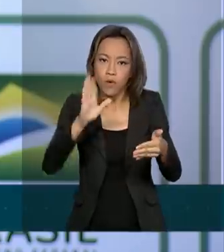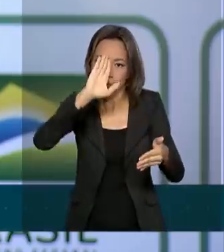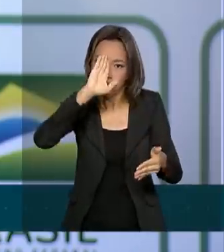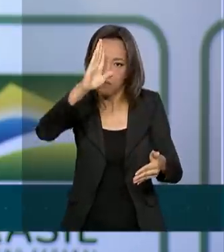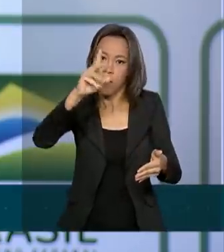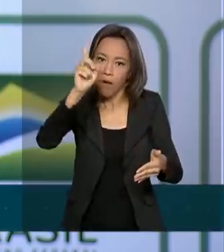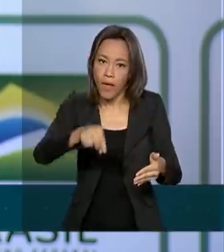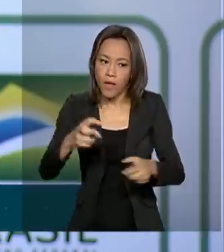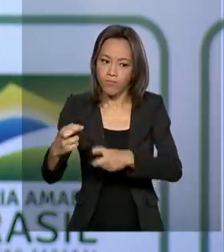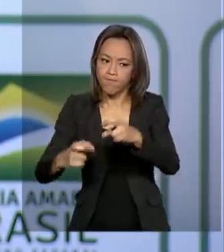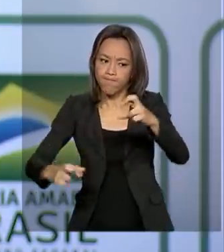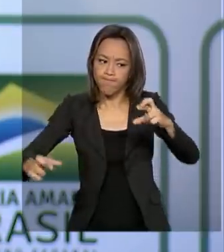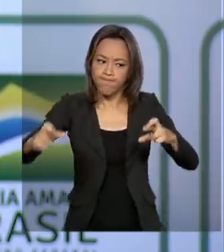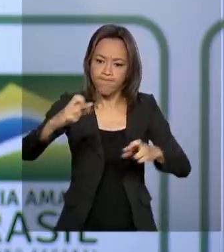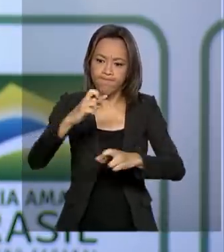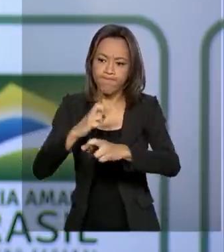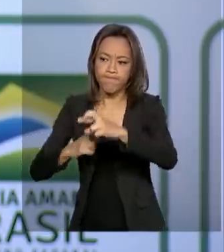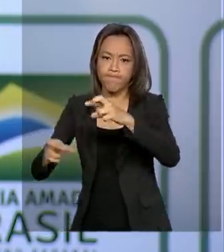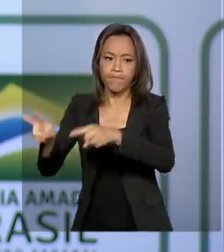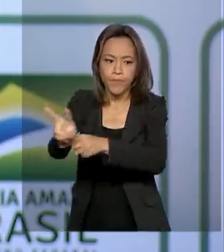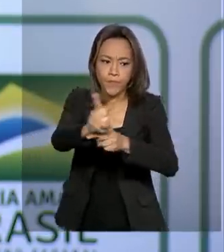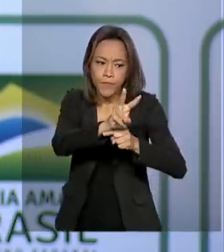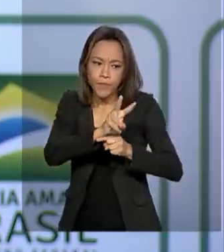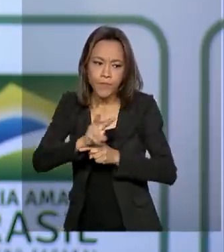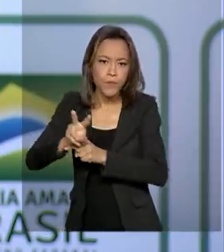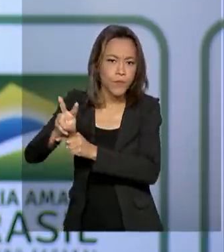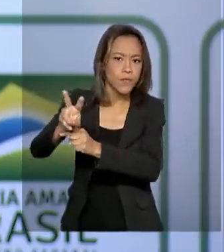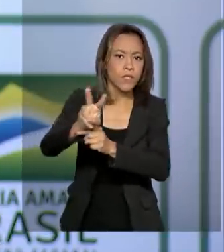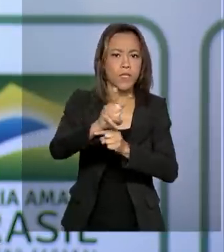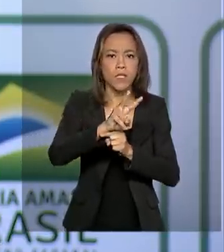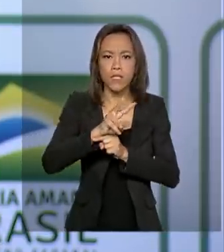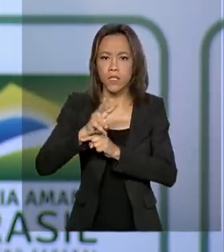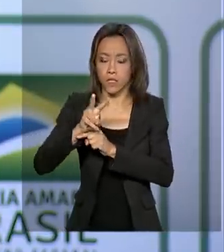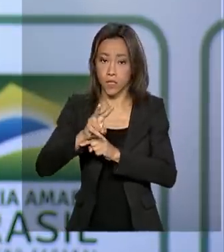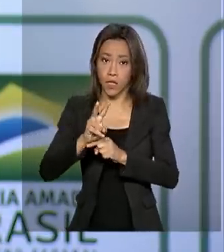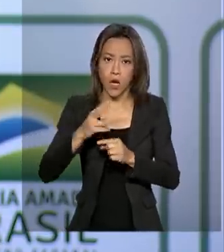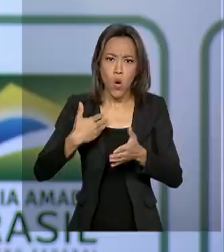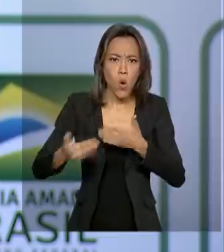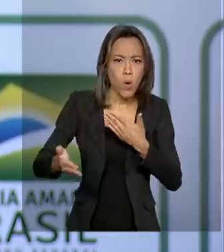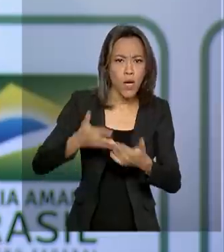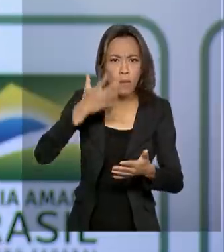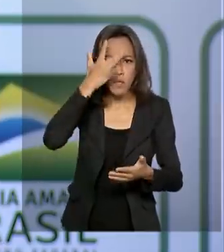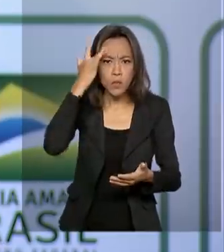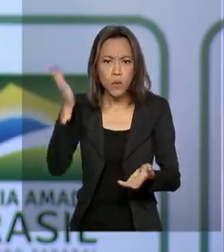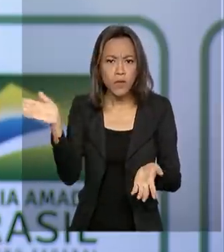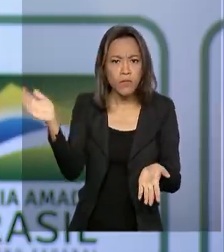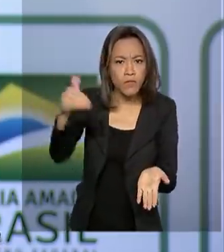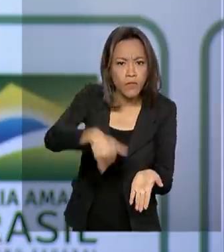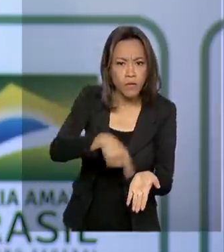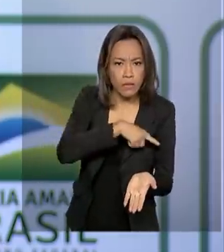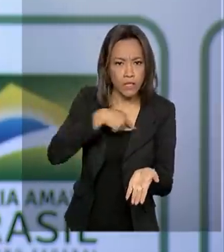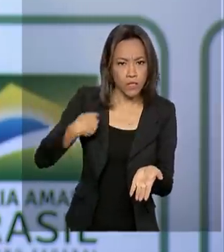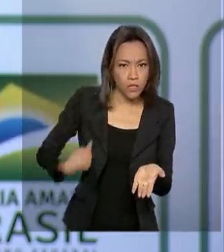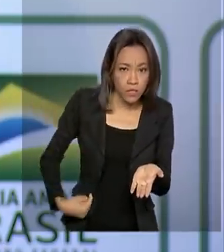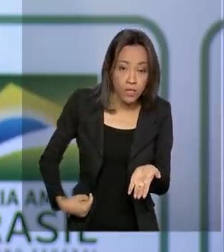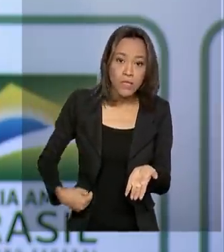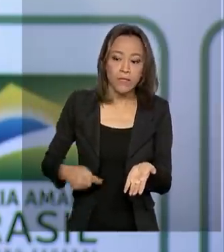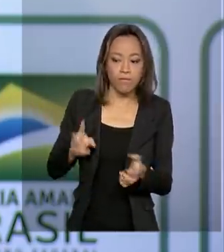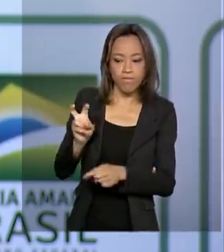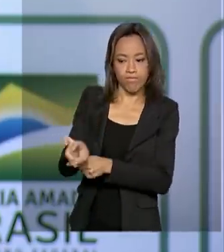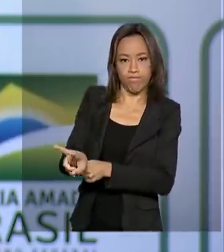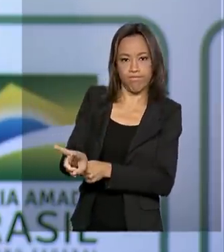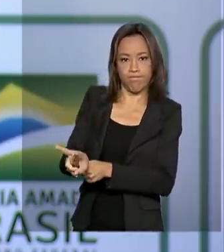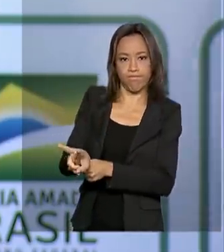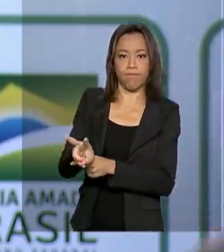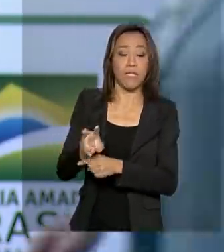a vigilância o principal mudança é todo e qualquer paciente oriundo da china e se nesses países